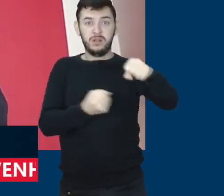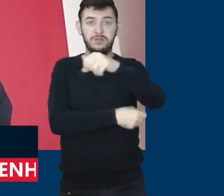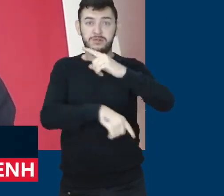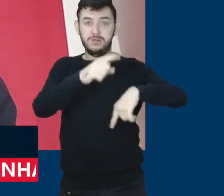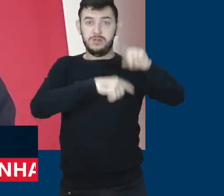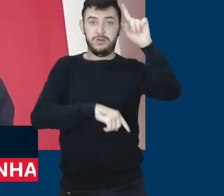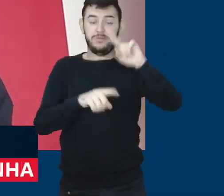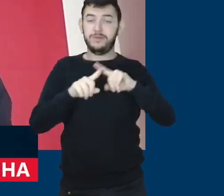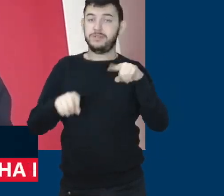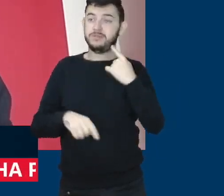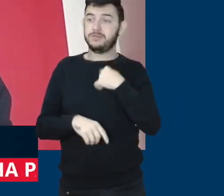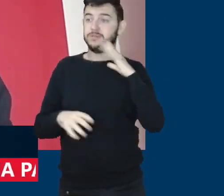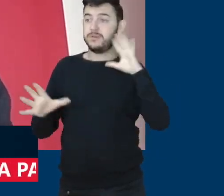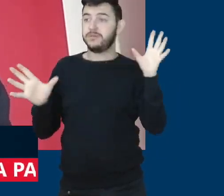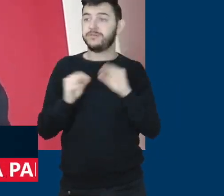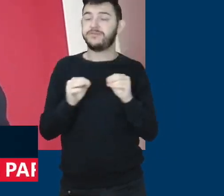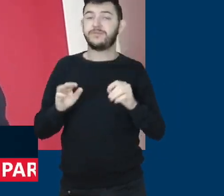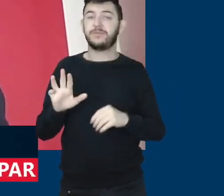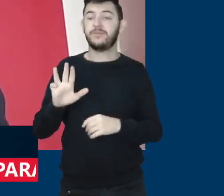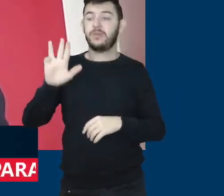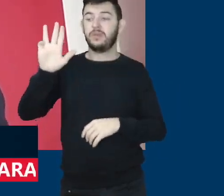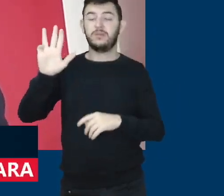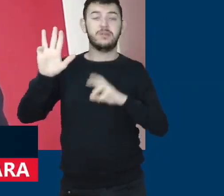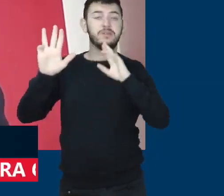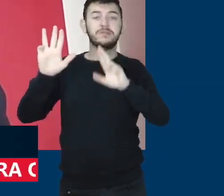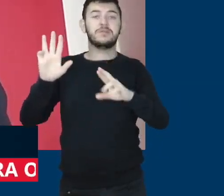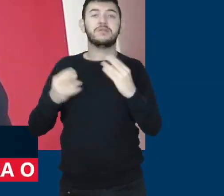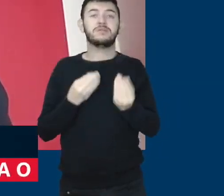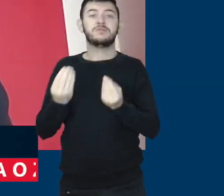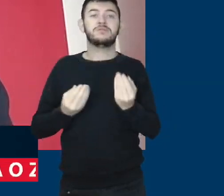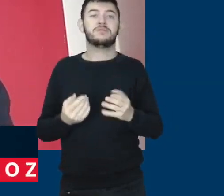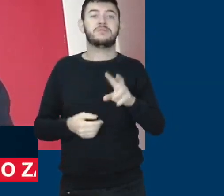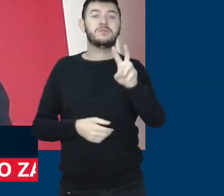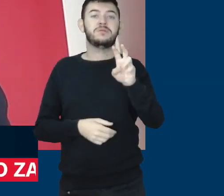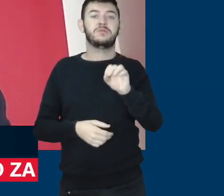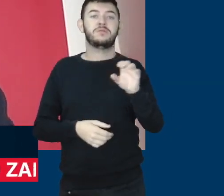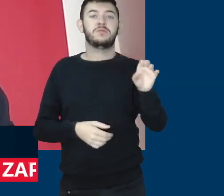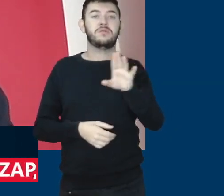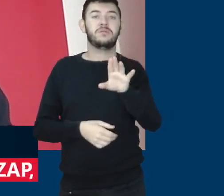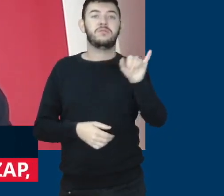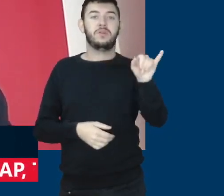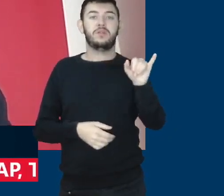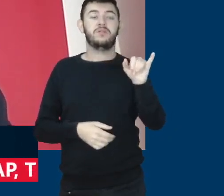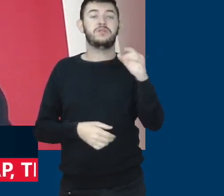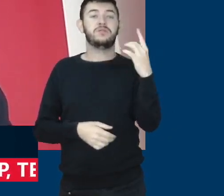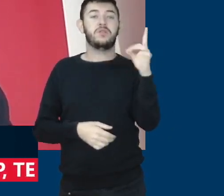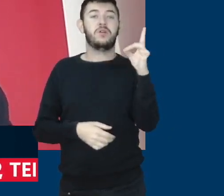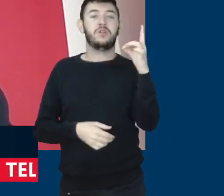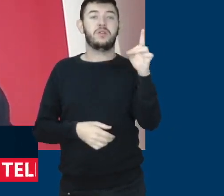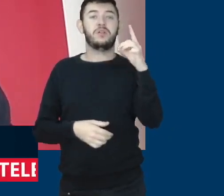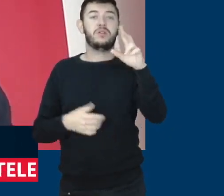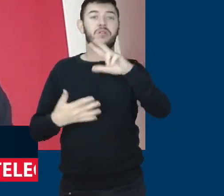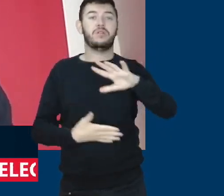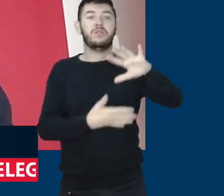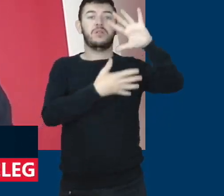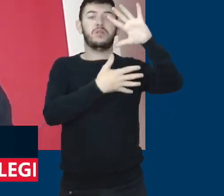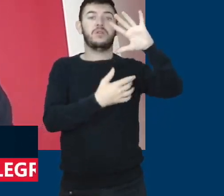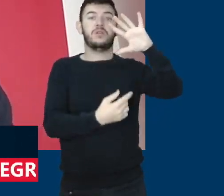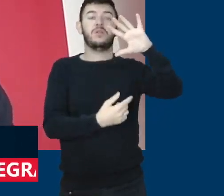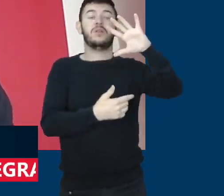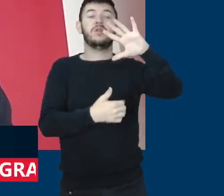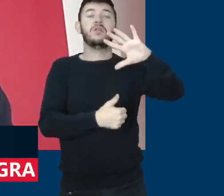resultou em 500 bilhões de dólares de investimento norte-americano para a Amazônia, e agora a Espanha acabou